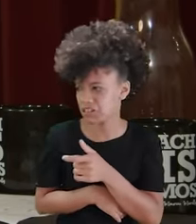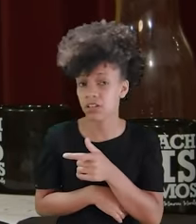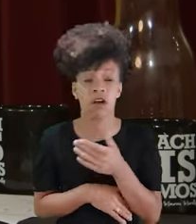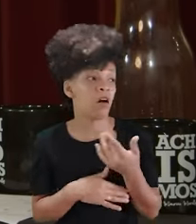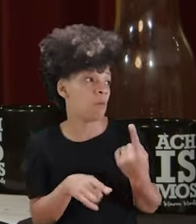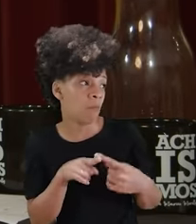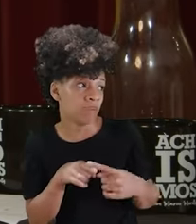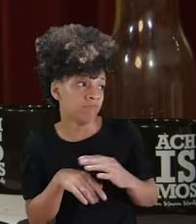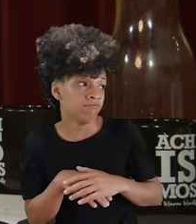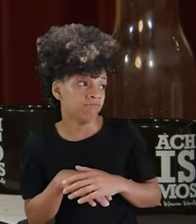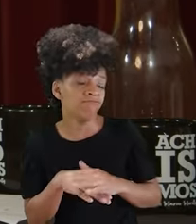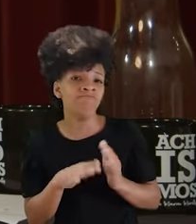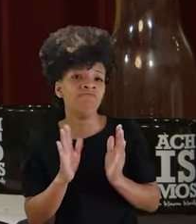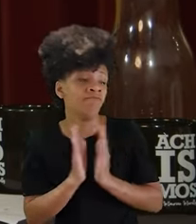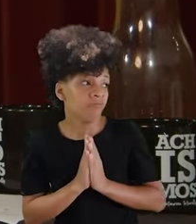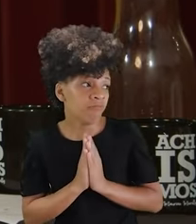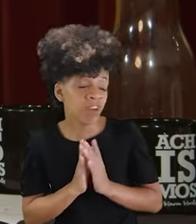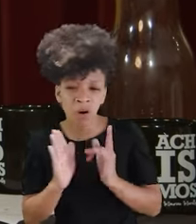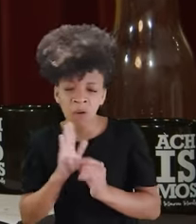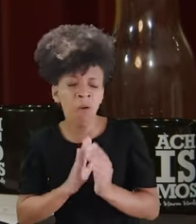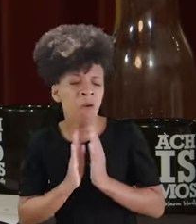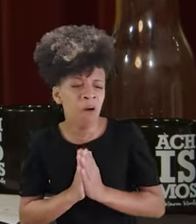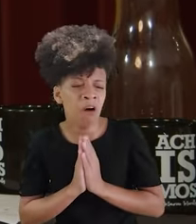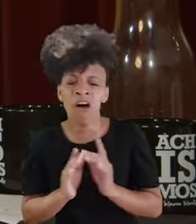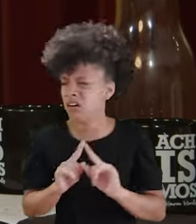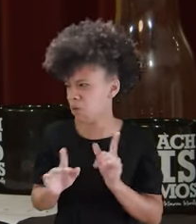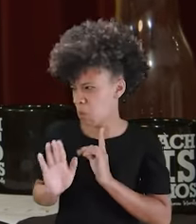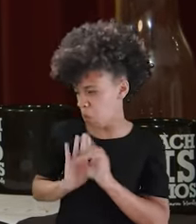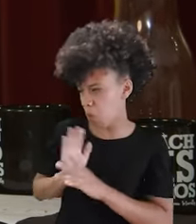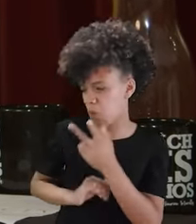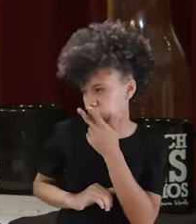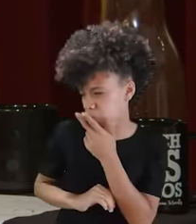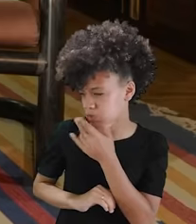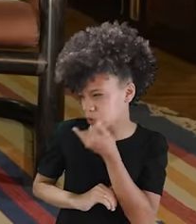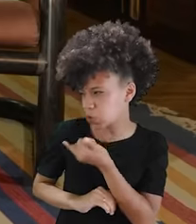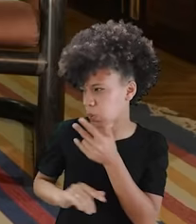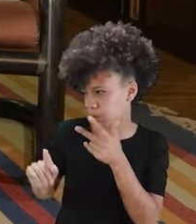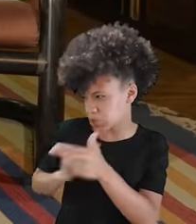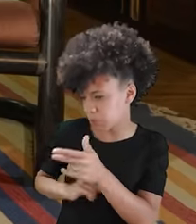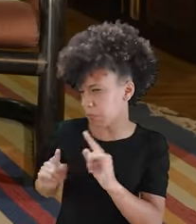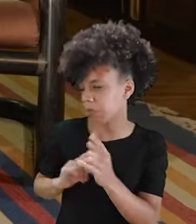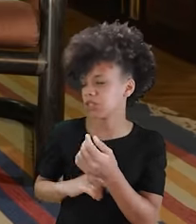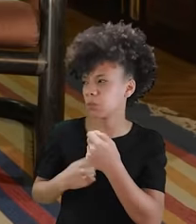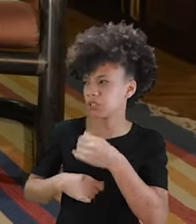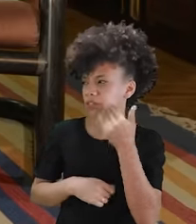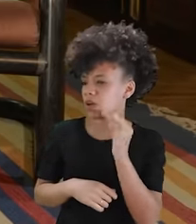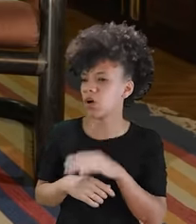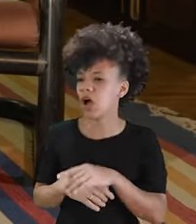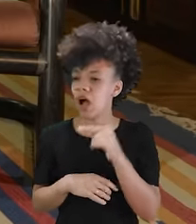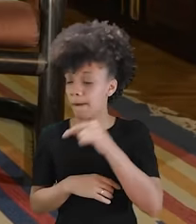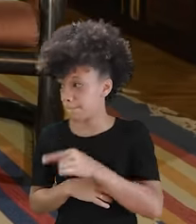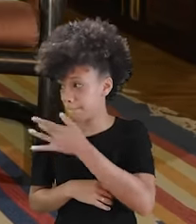tem direito a desculpa te interromper mas eu preciso entender isso quando alguém morre aqui te dá direito a você sair com um dia pode voltar é isso o tempo